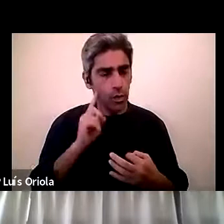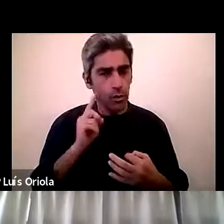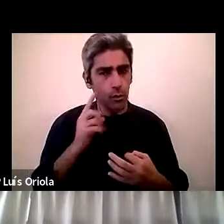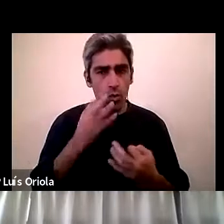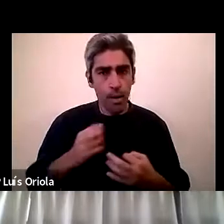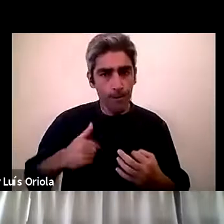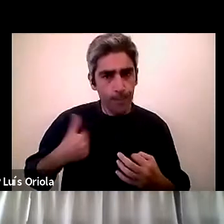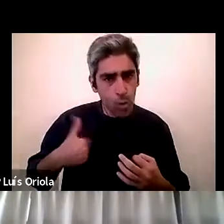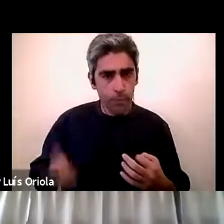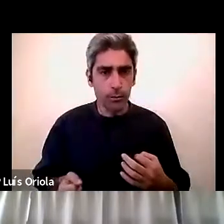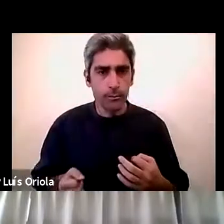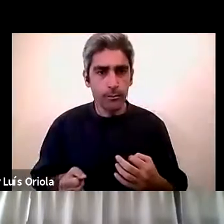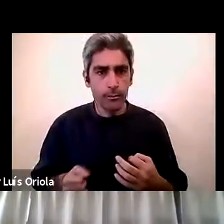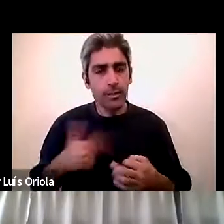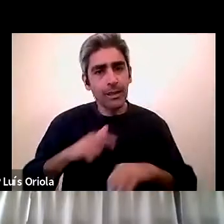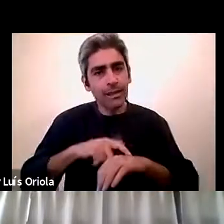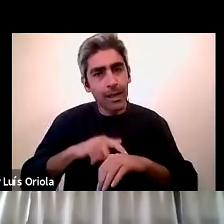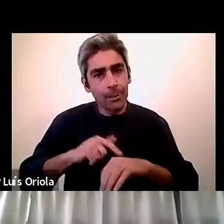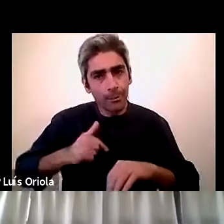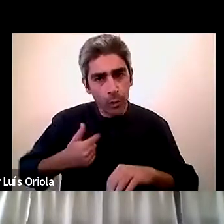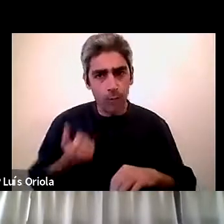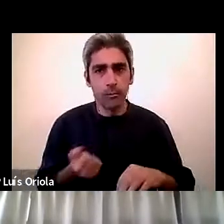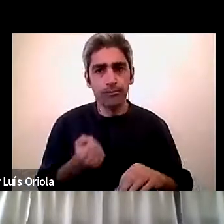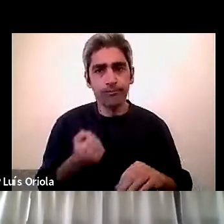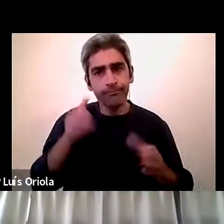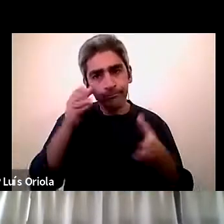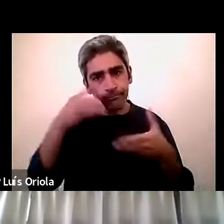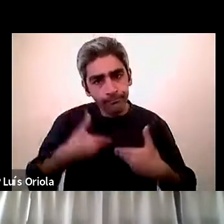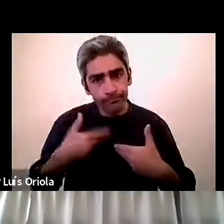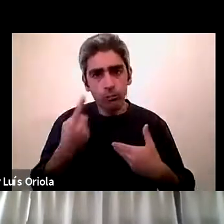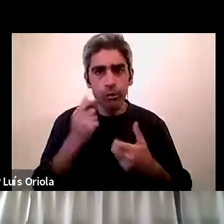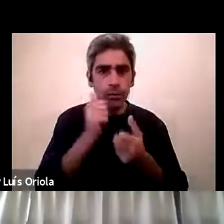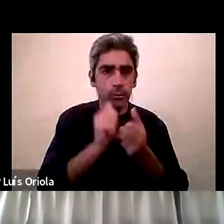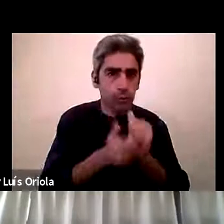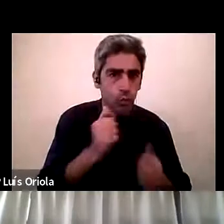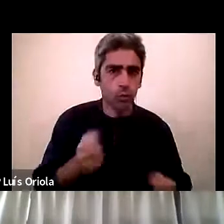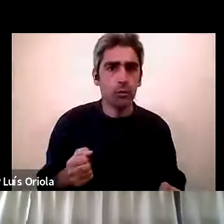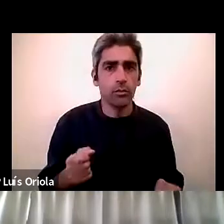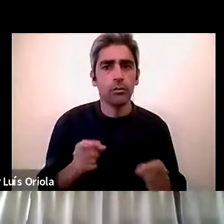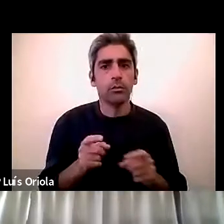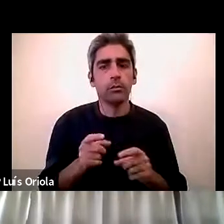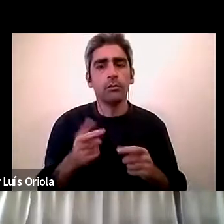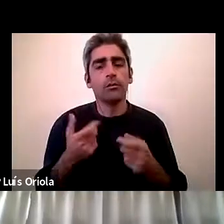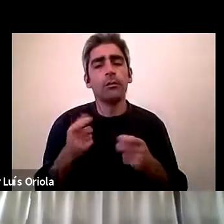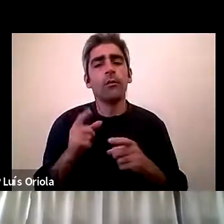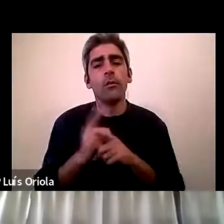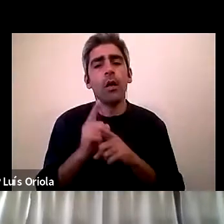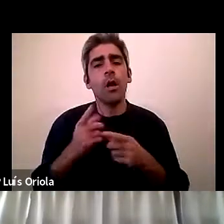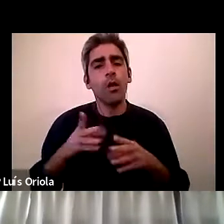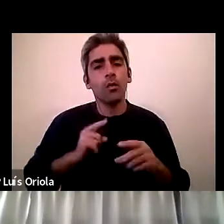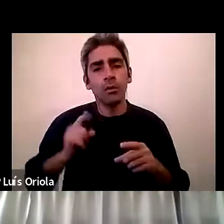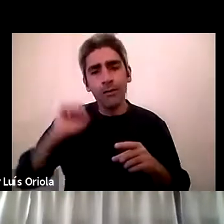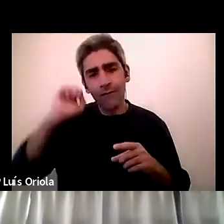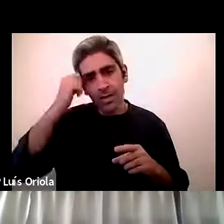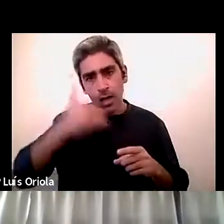Cuidar de si próprio, ter tempo para si, dedicar-se um bocadinho a um desporto, não deixar o sedentarismo afetar a nossa